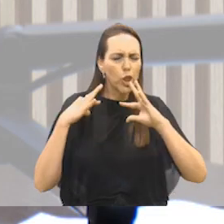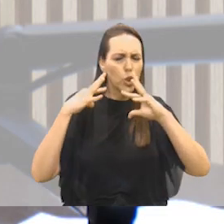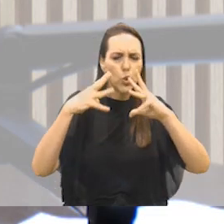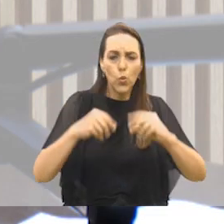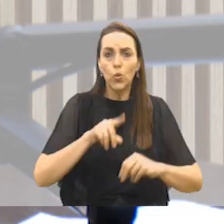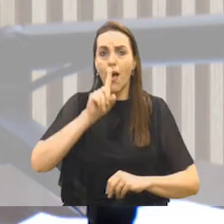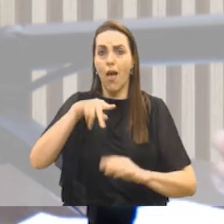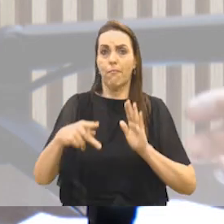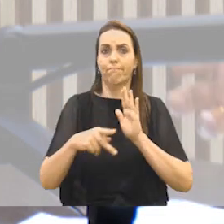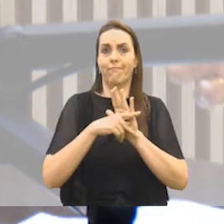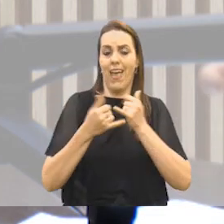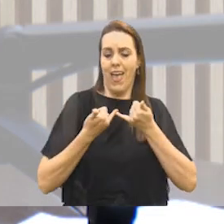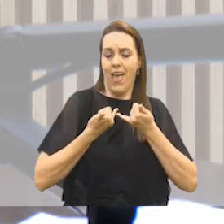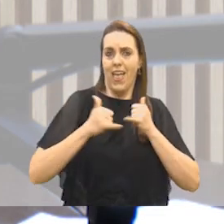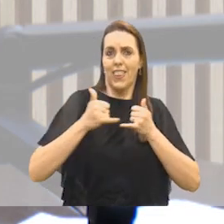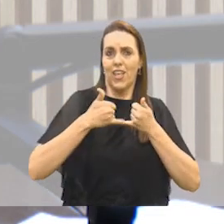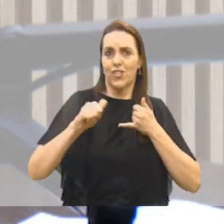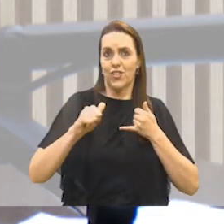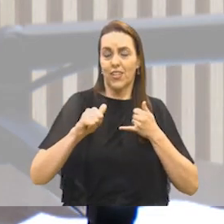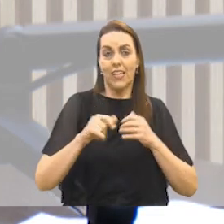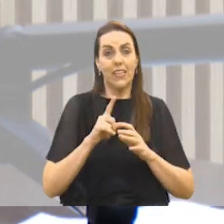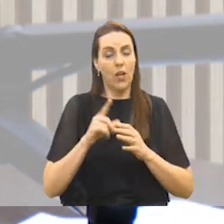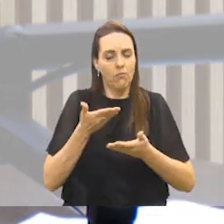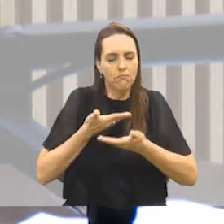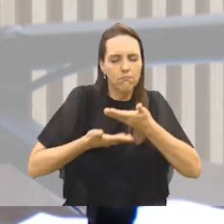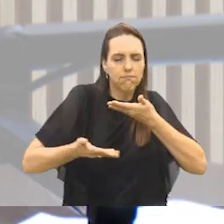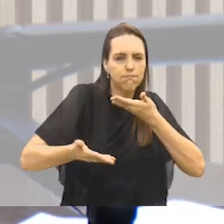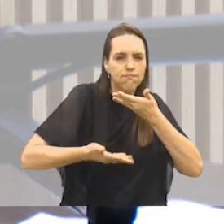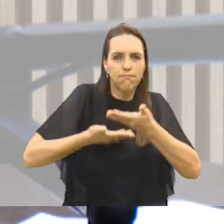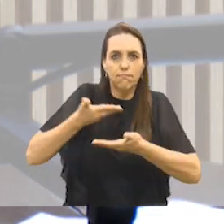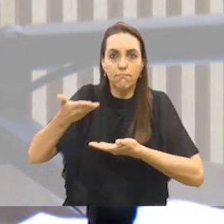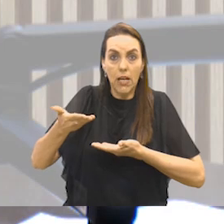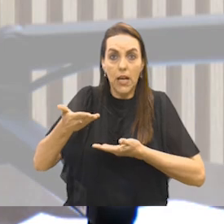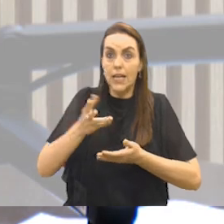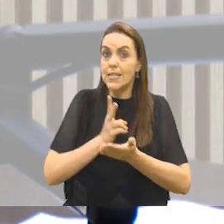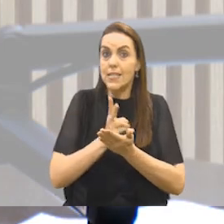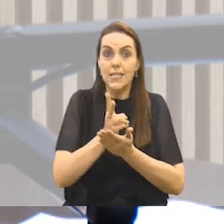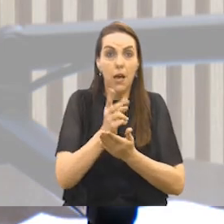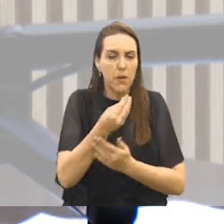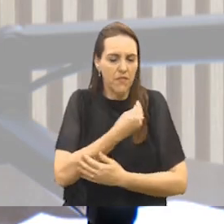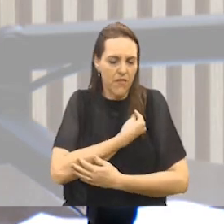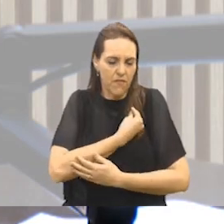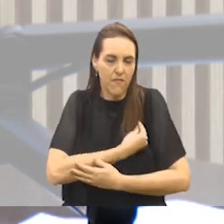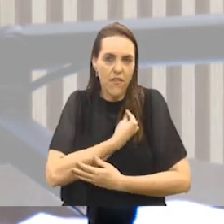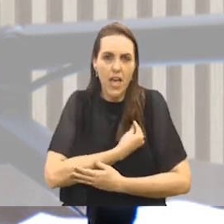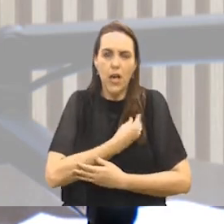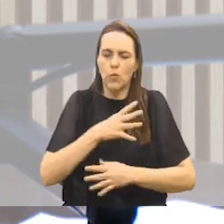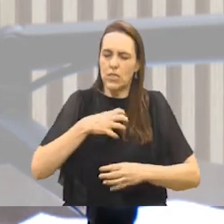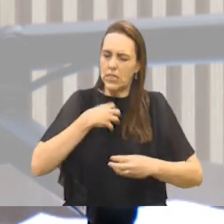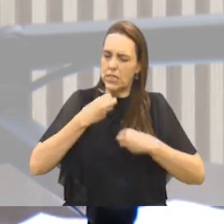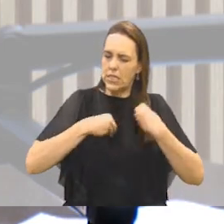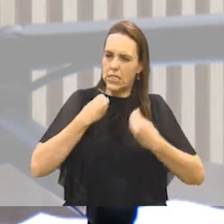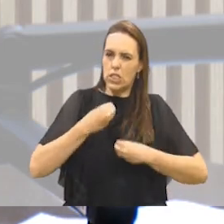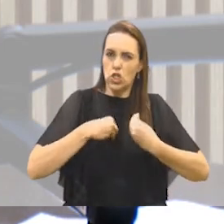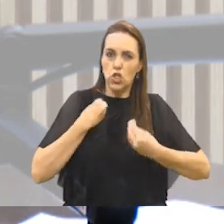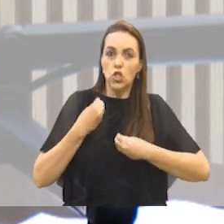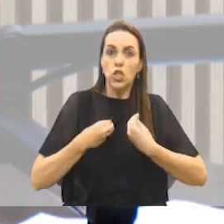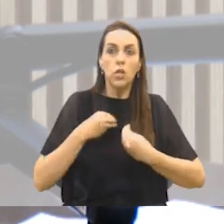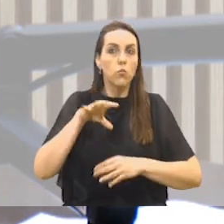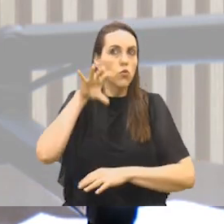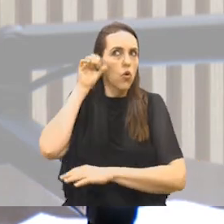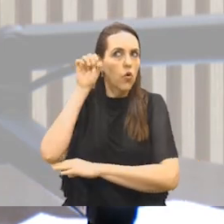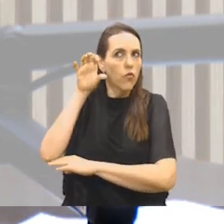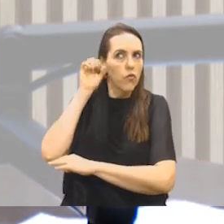também. Porque como tudo é energia, acontece muito essa troca. E tudo aquilo que a gente vive, tudo aquilo que a